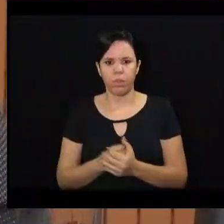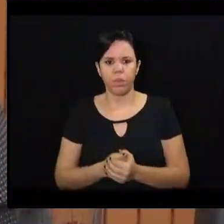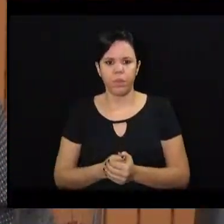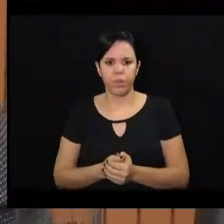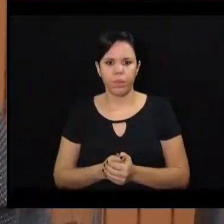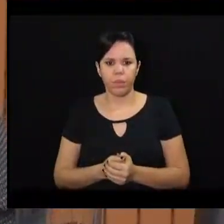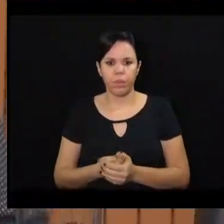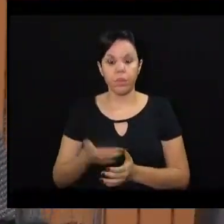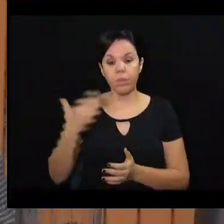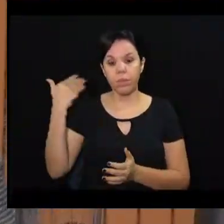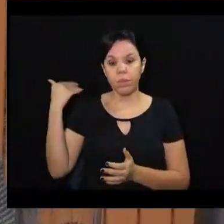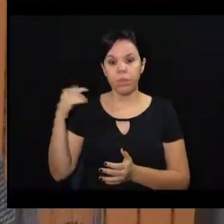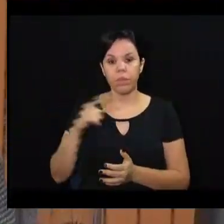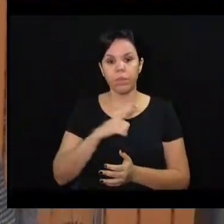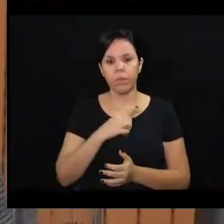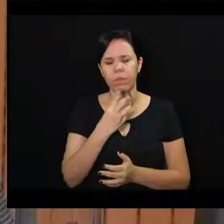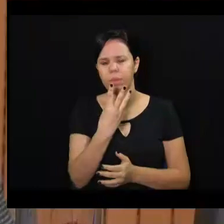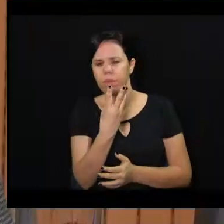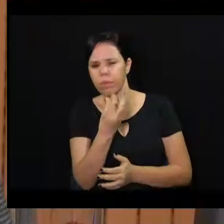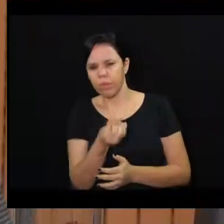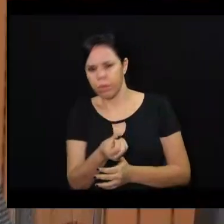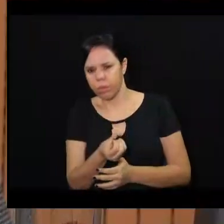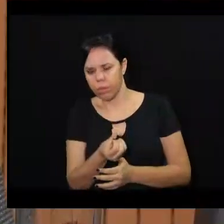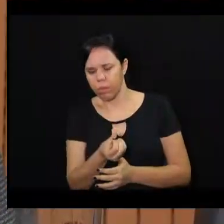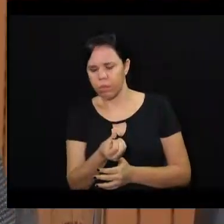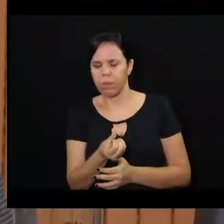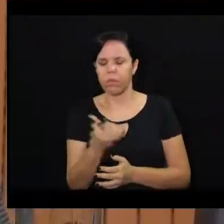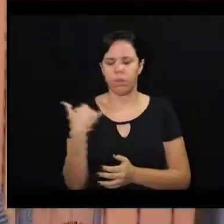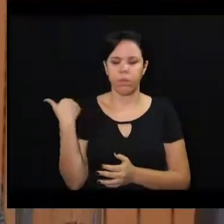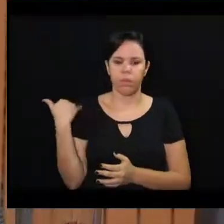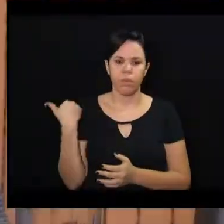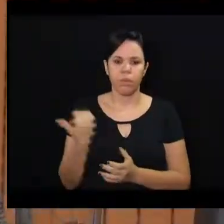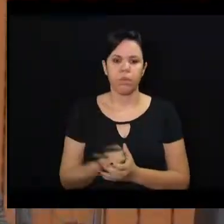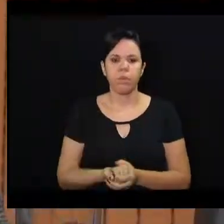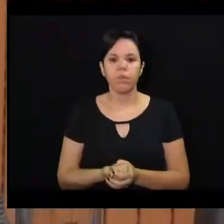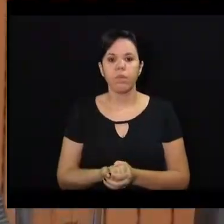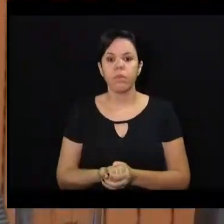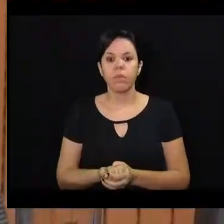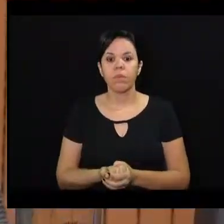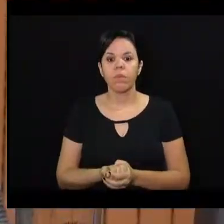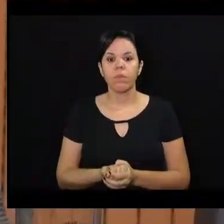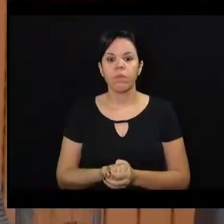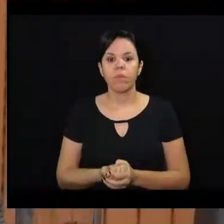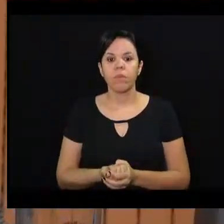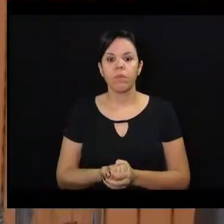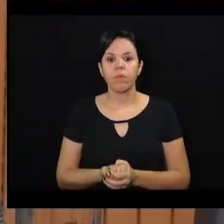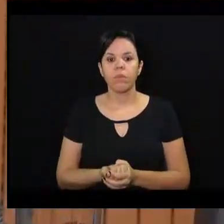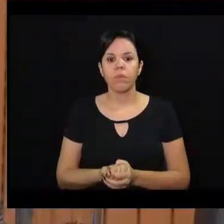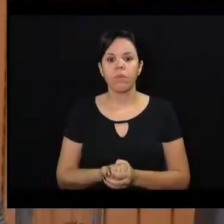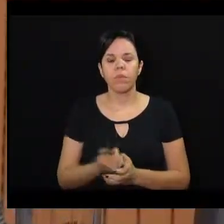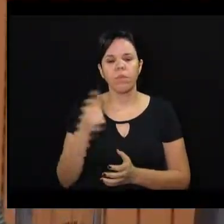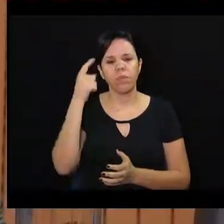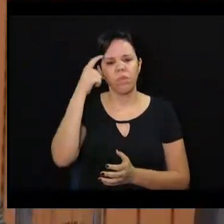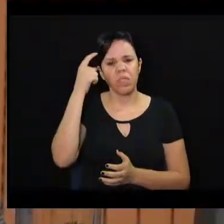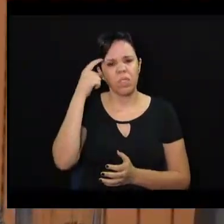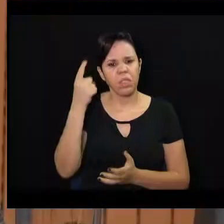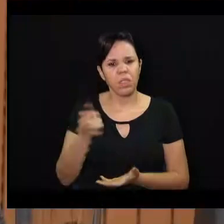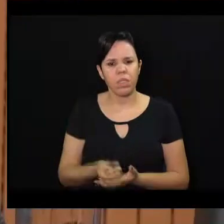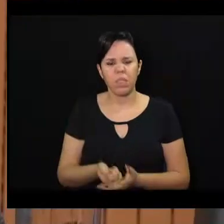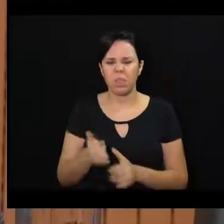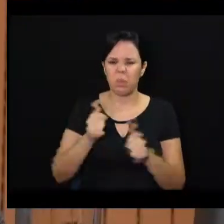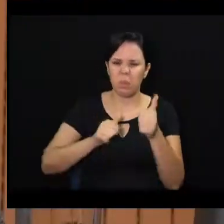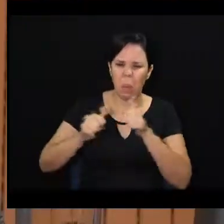Quando eu tinha 36 para 37 anos, eu comecei a exagerar na